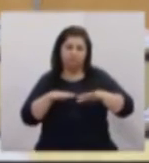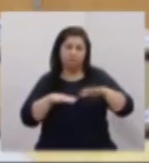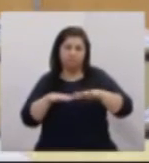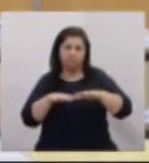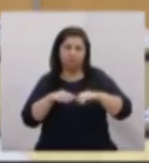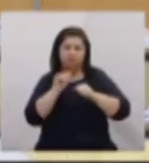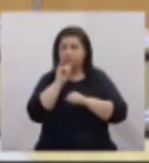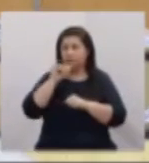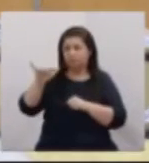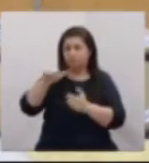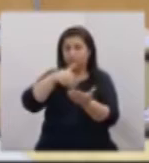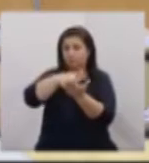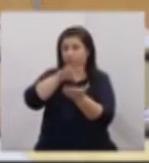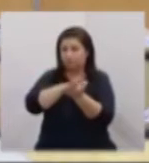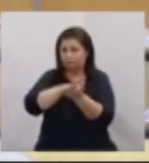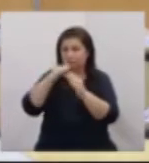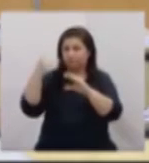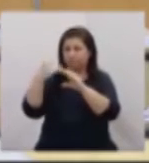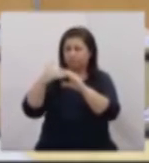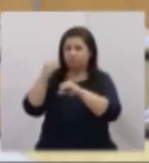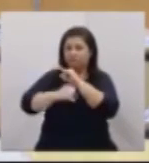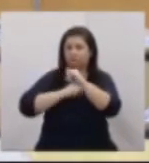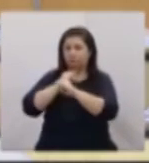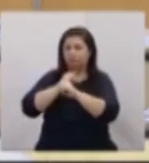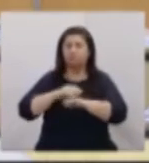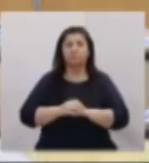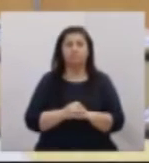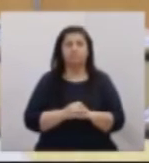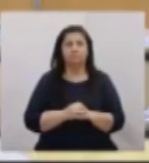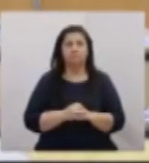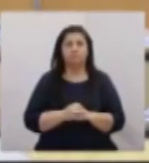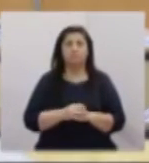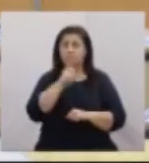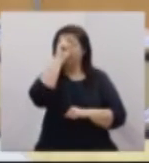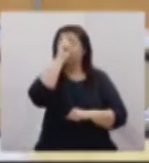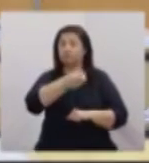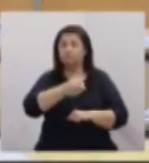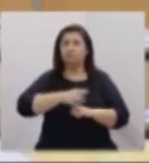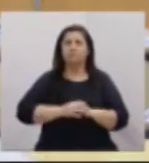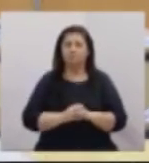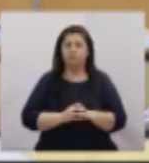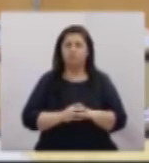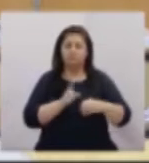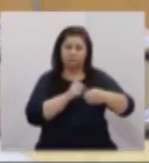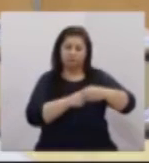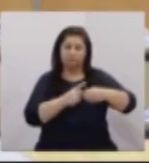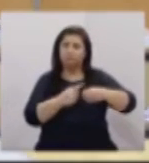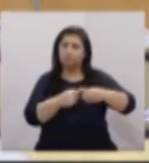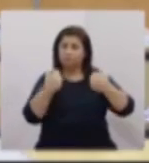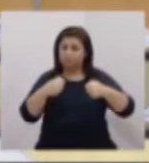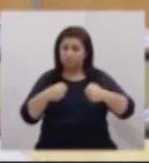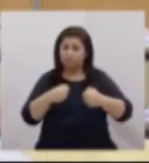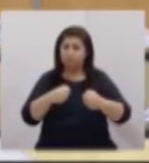de notificação eletrônica, ele é obrigatório os municípios aderirem ao